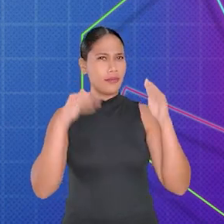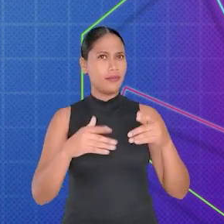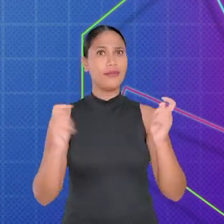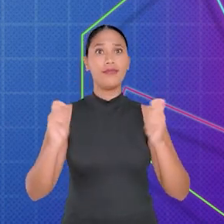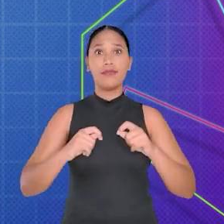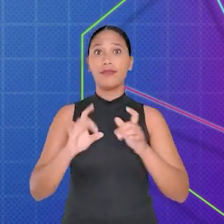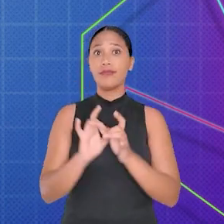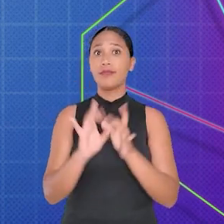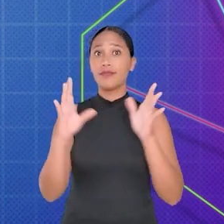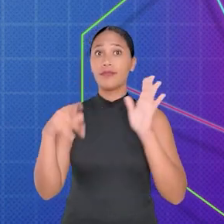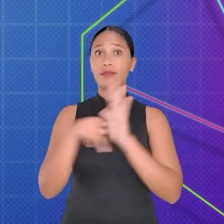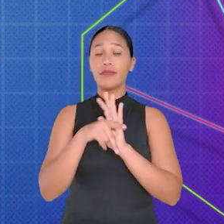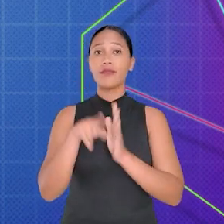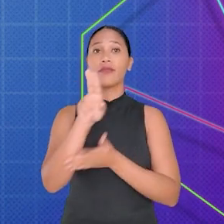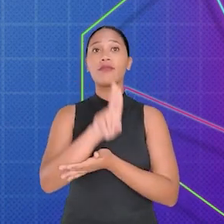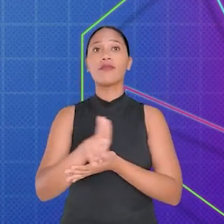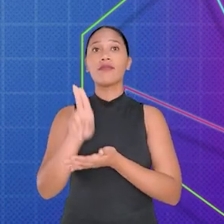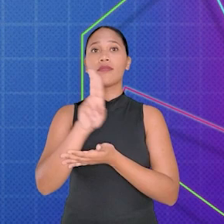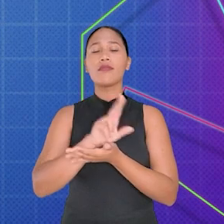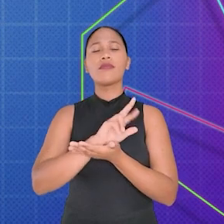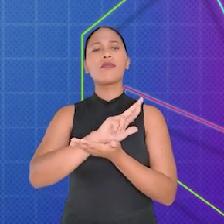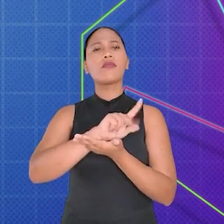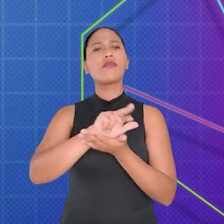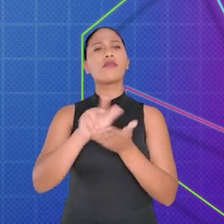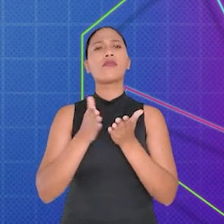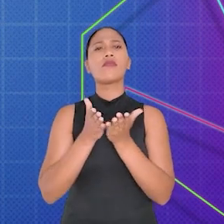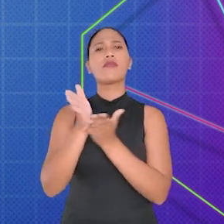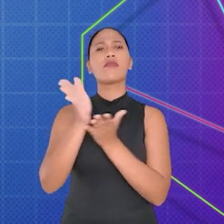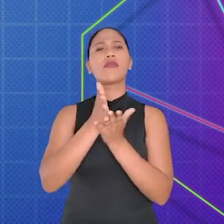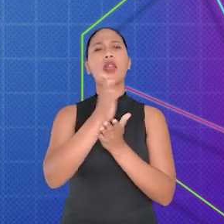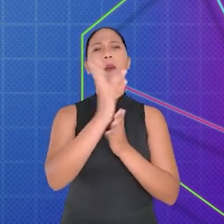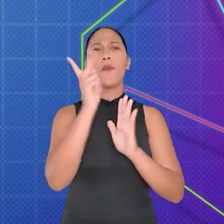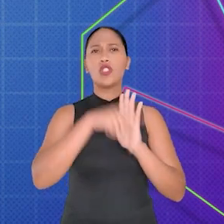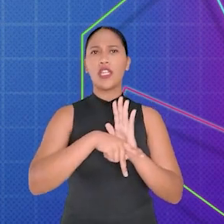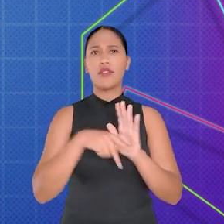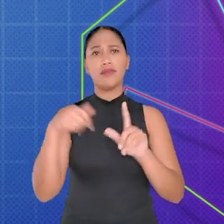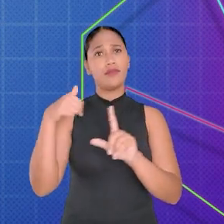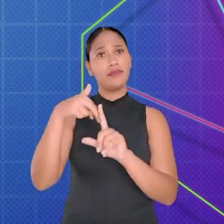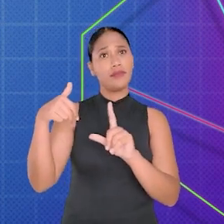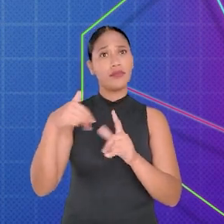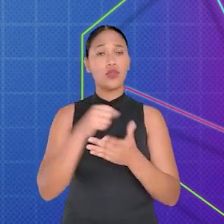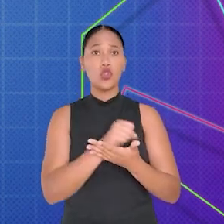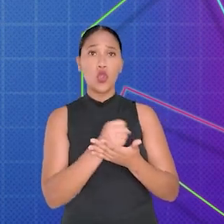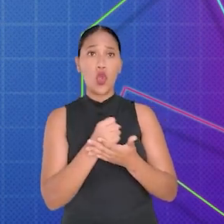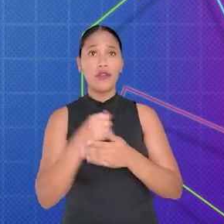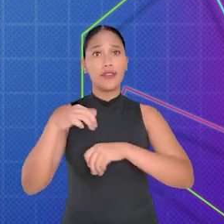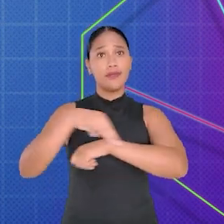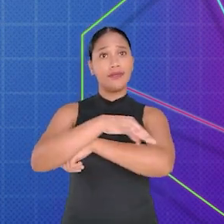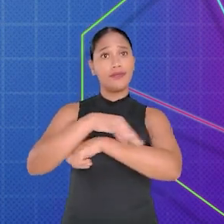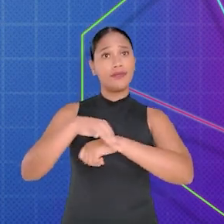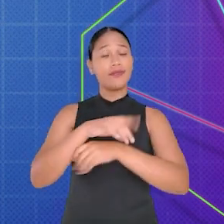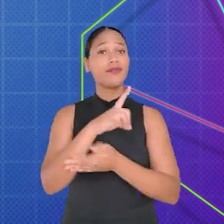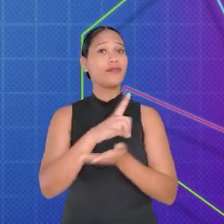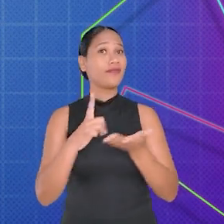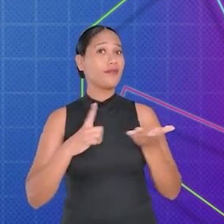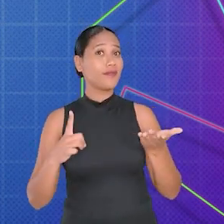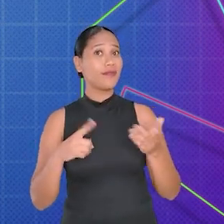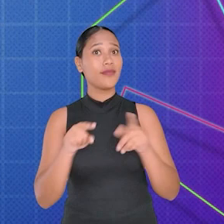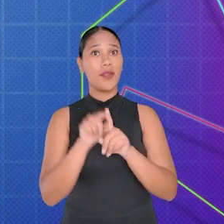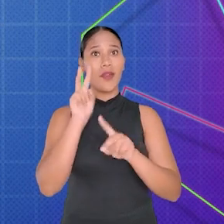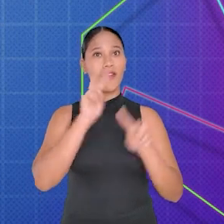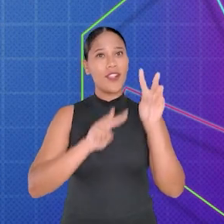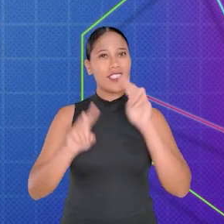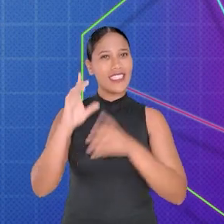jogos, arquitetura, design de produtos e visualização científica. No entanto, é importante ter em mente que a modelagem poligonal pode ser um